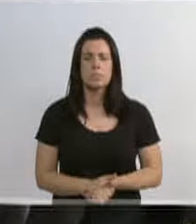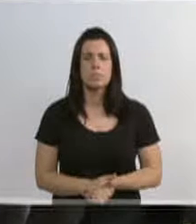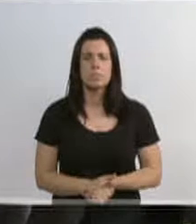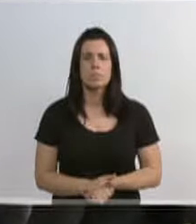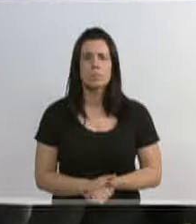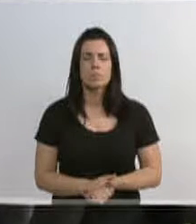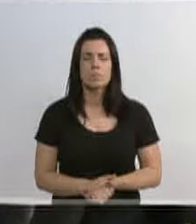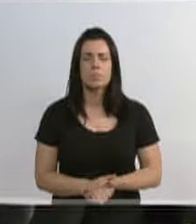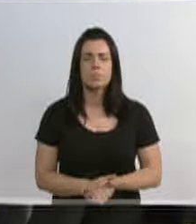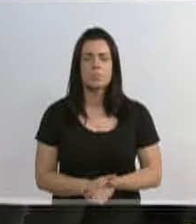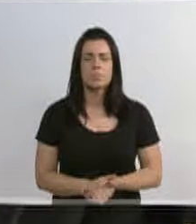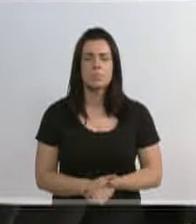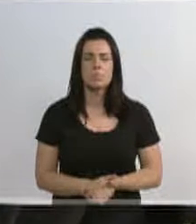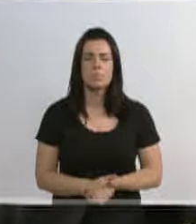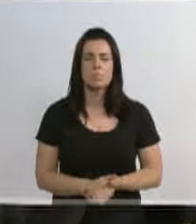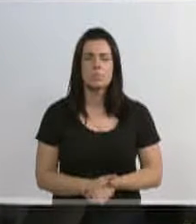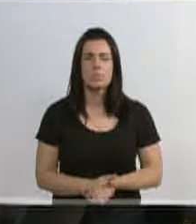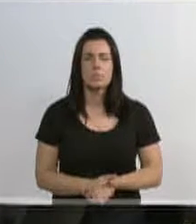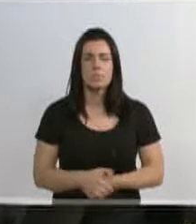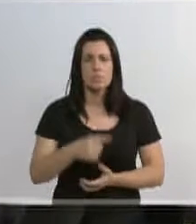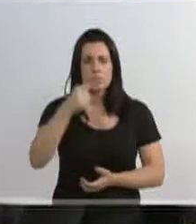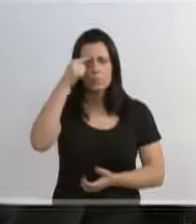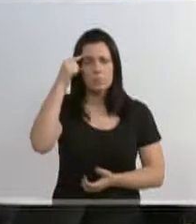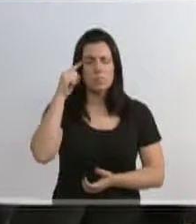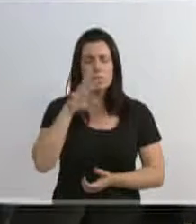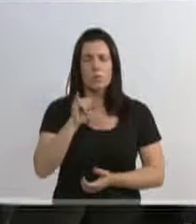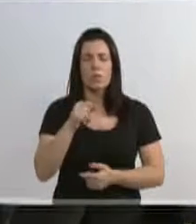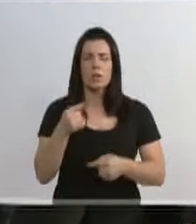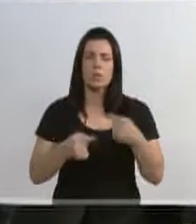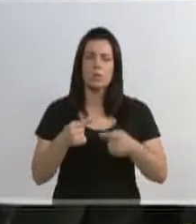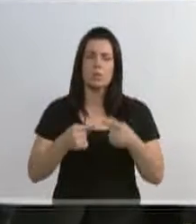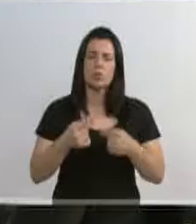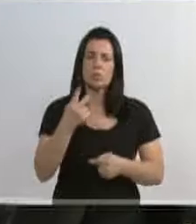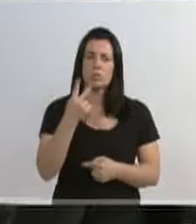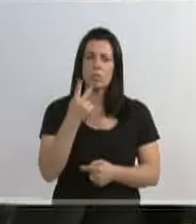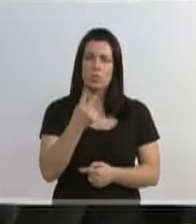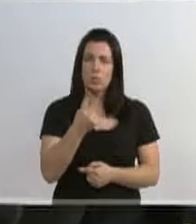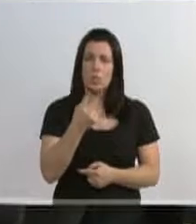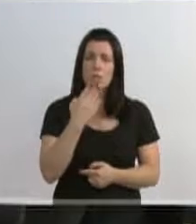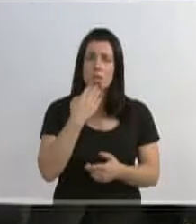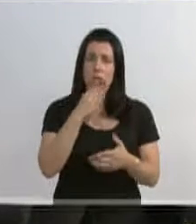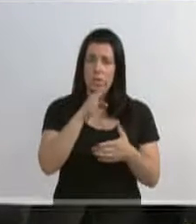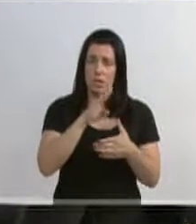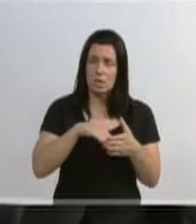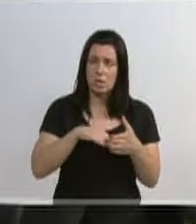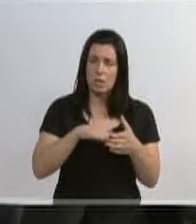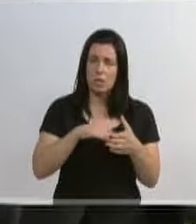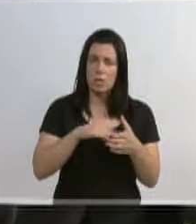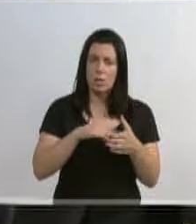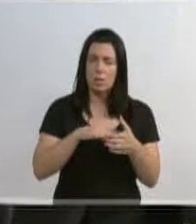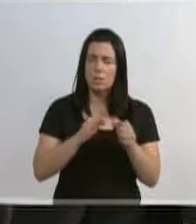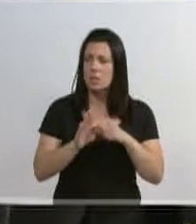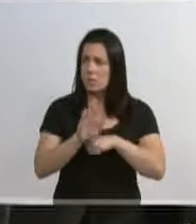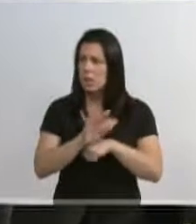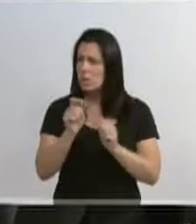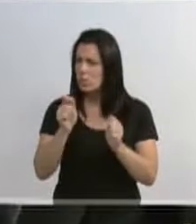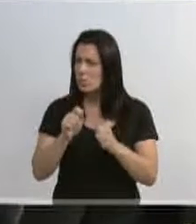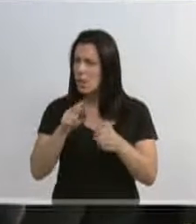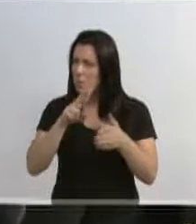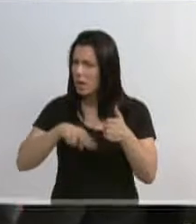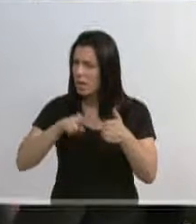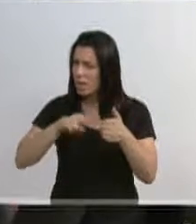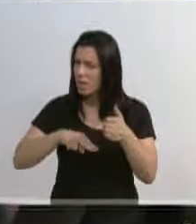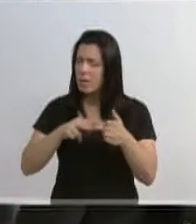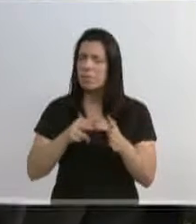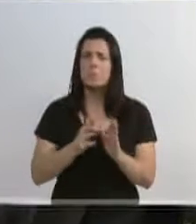Vereador Ito vai discutir 2 requerimentos englobados. Vereador Zeca, o senhor pode fazer leitura? Nosso primeiro secretário,